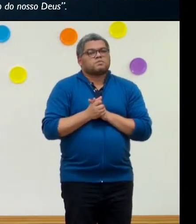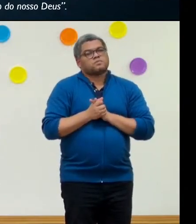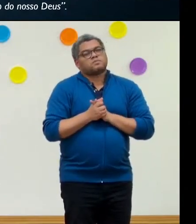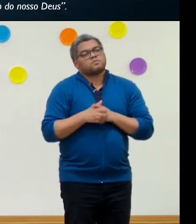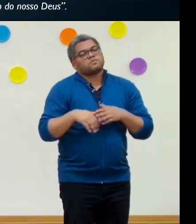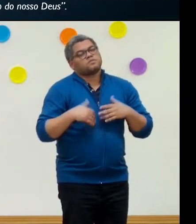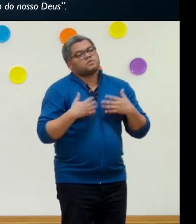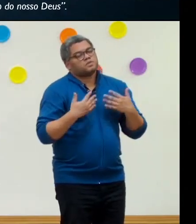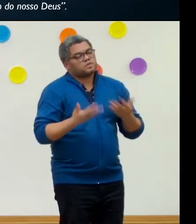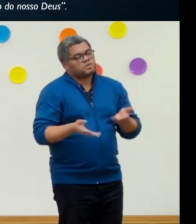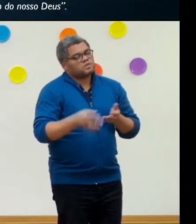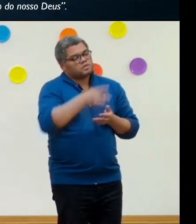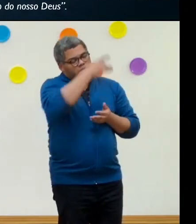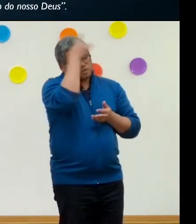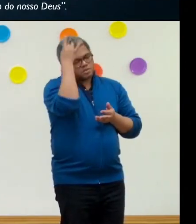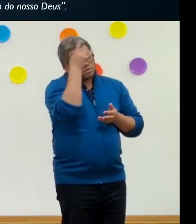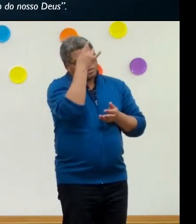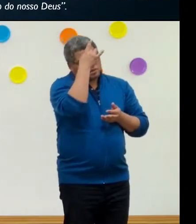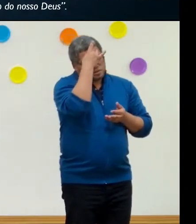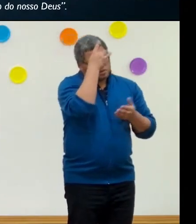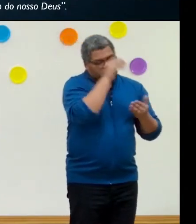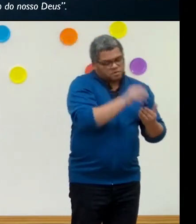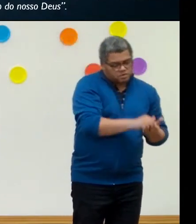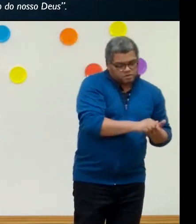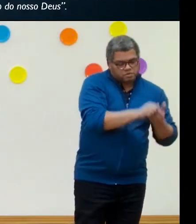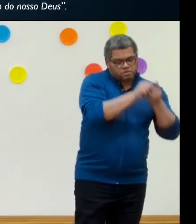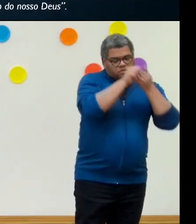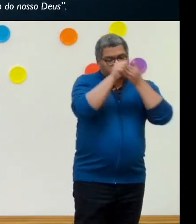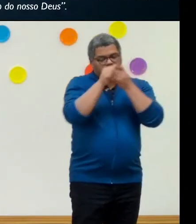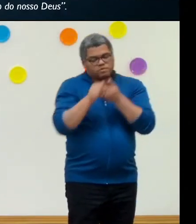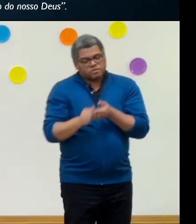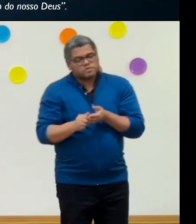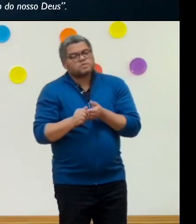Então o Espírito conduz ao arrependimento, que leva ao perdão.